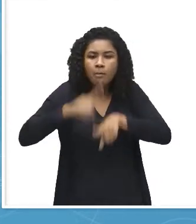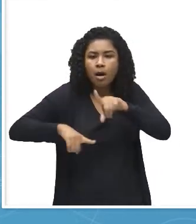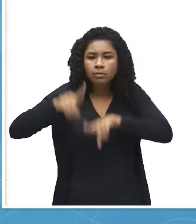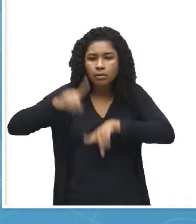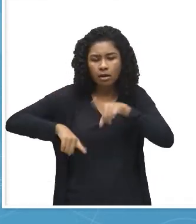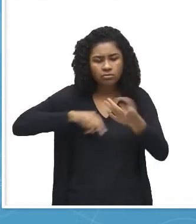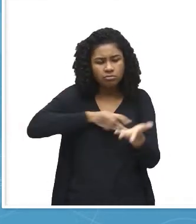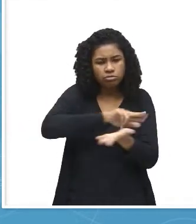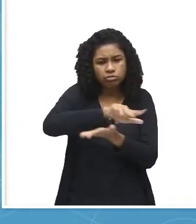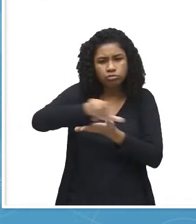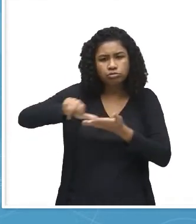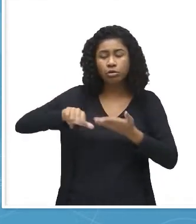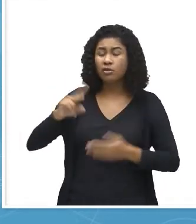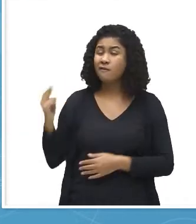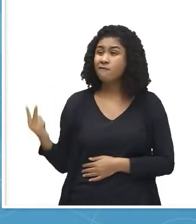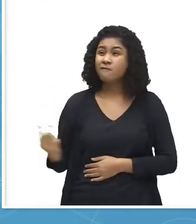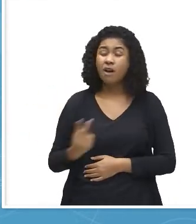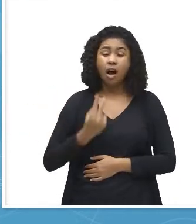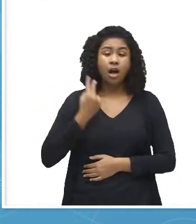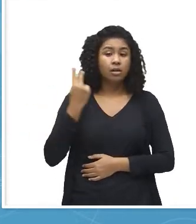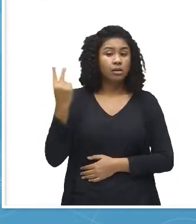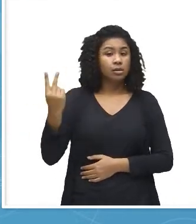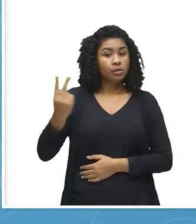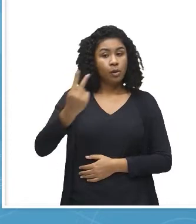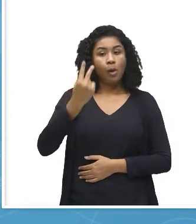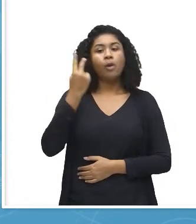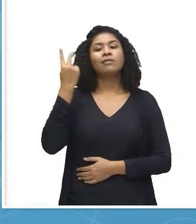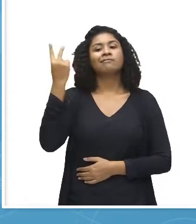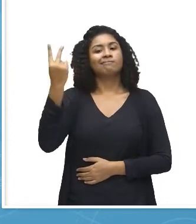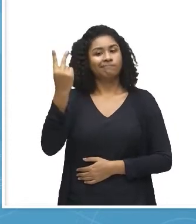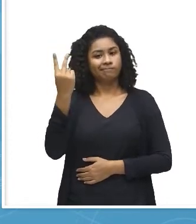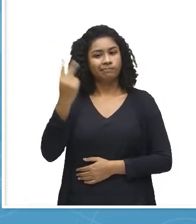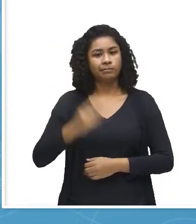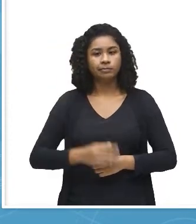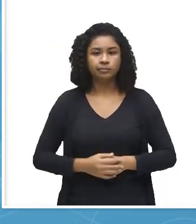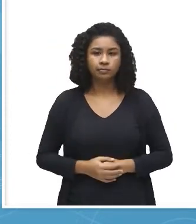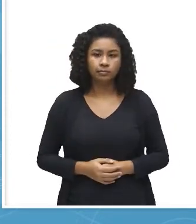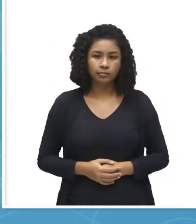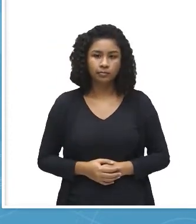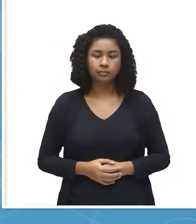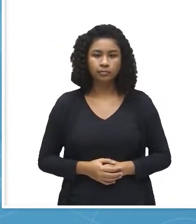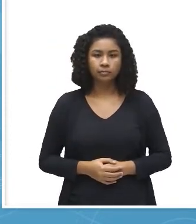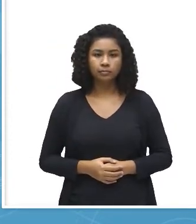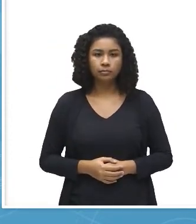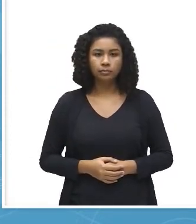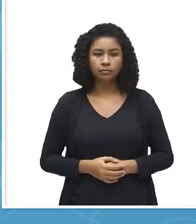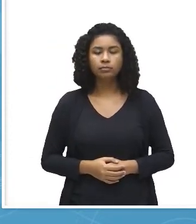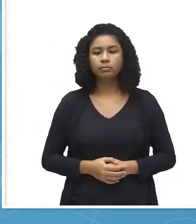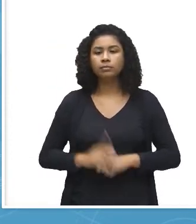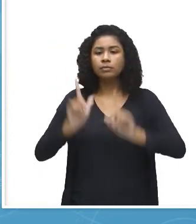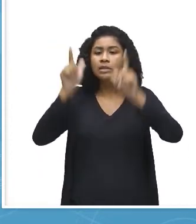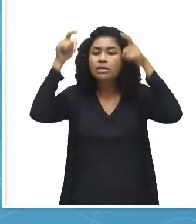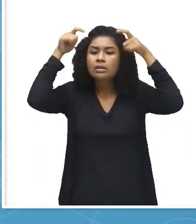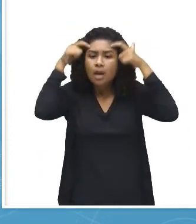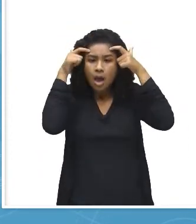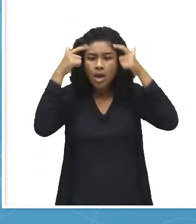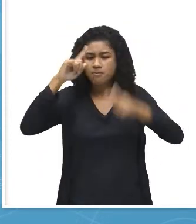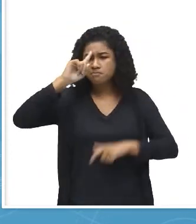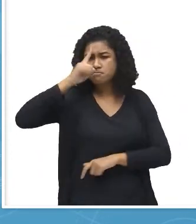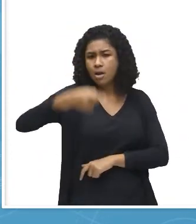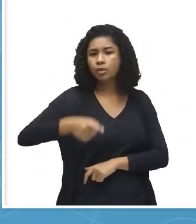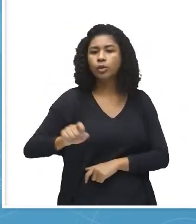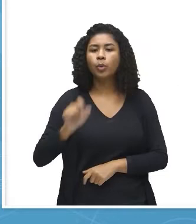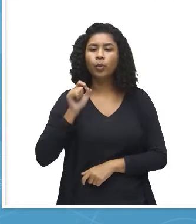valor incalculável naquela época. E o rei Leopoldo II da Bélgica ordenou, entre outras coisas, que fossem